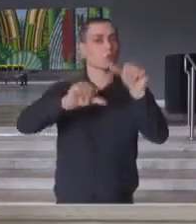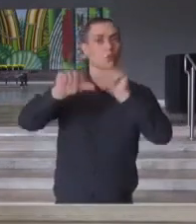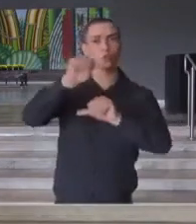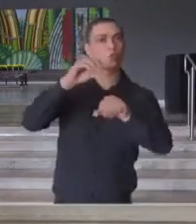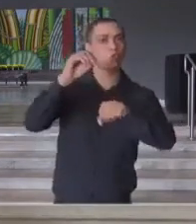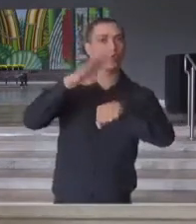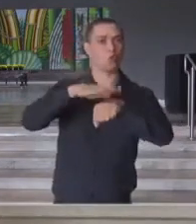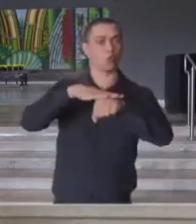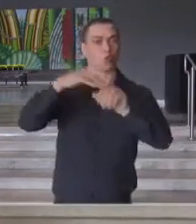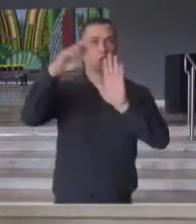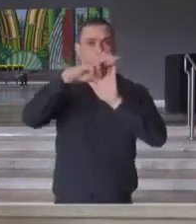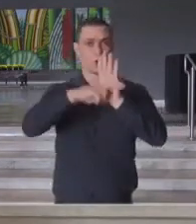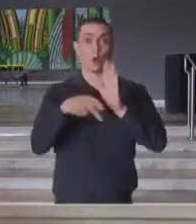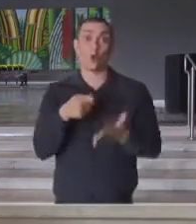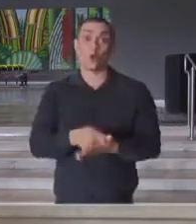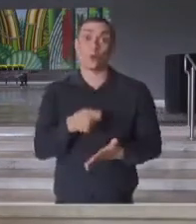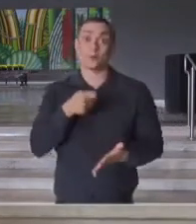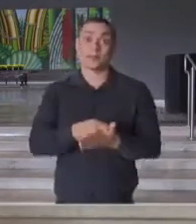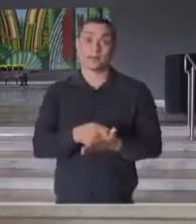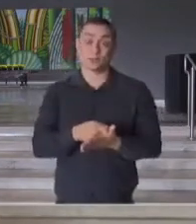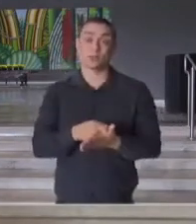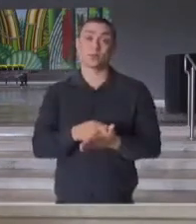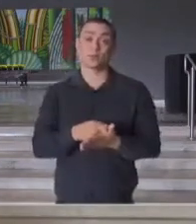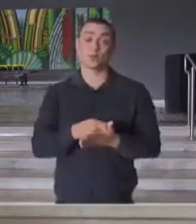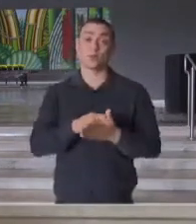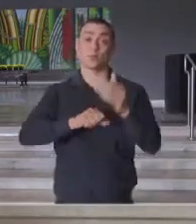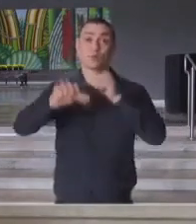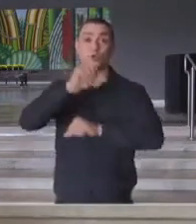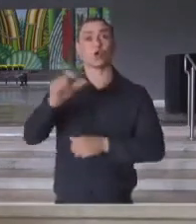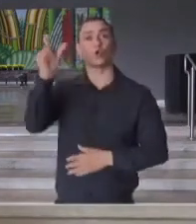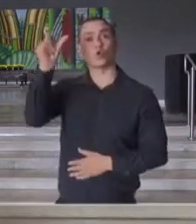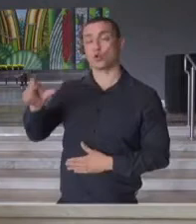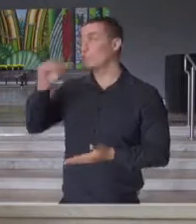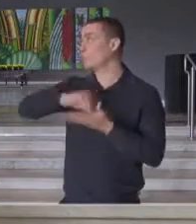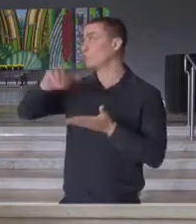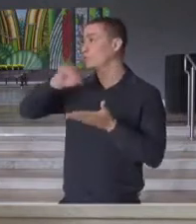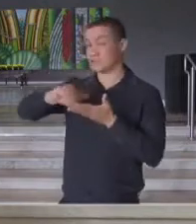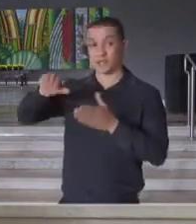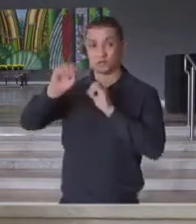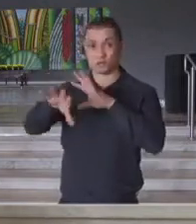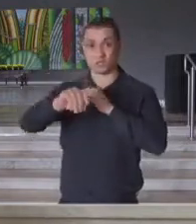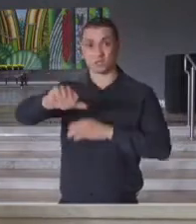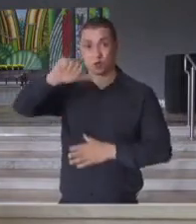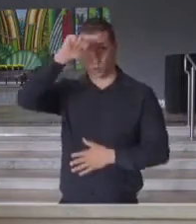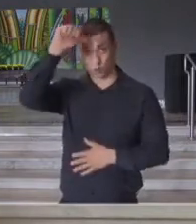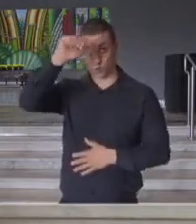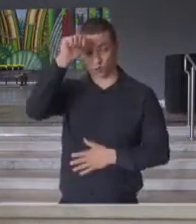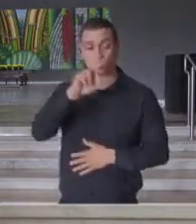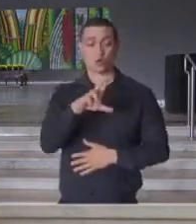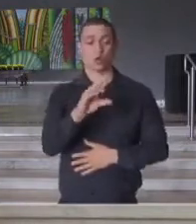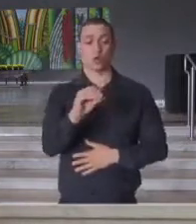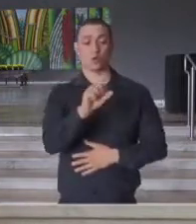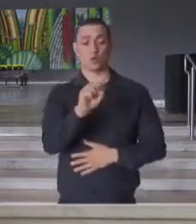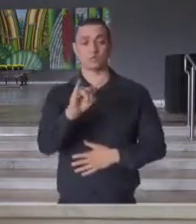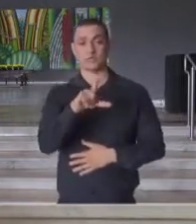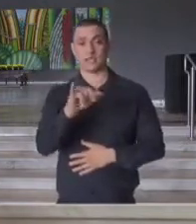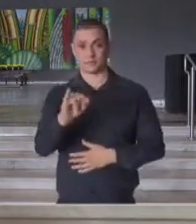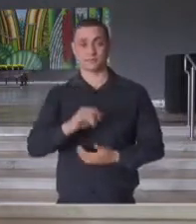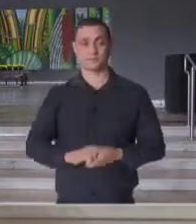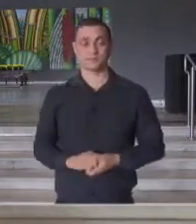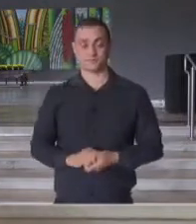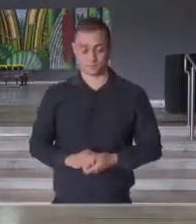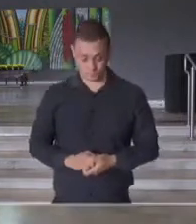mudanças que fomos obrigados a promover com o secretário de Educação do Estado de São Paulo, Rocieli